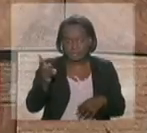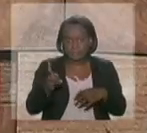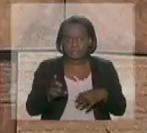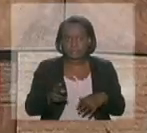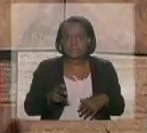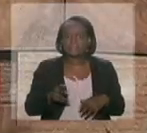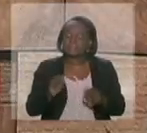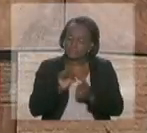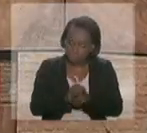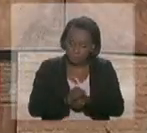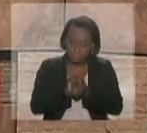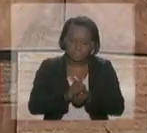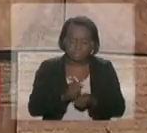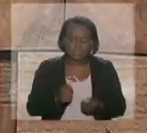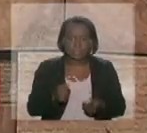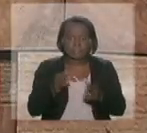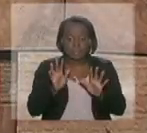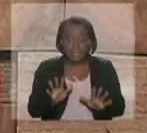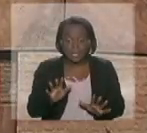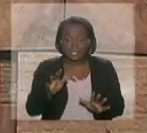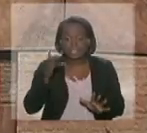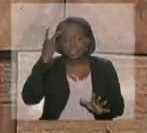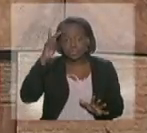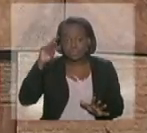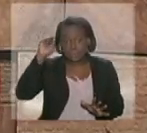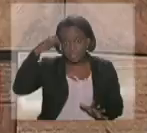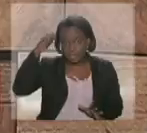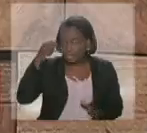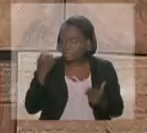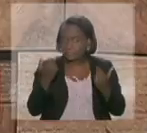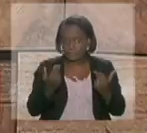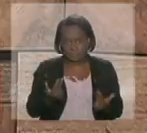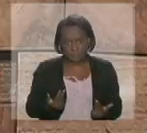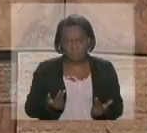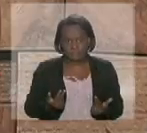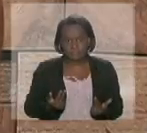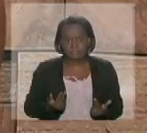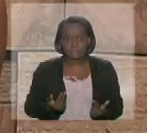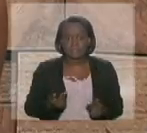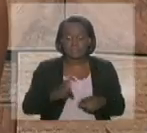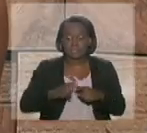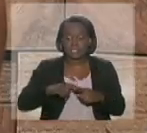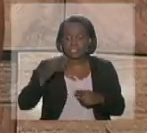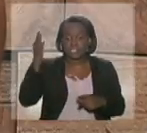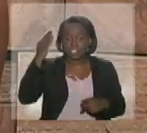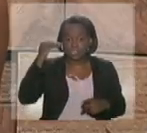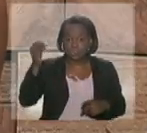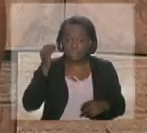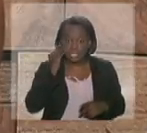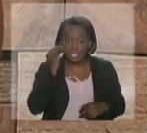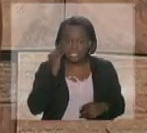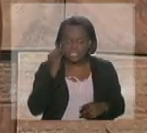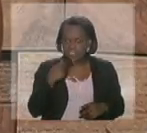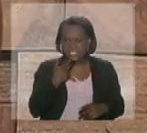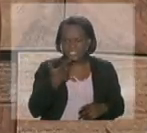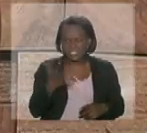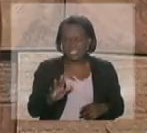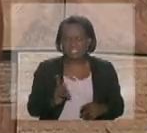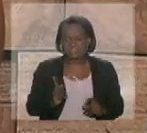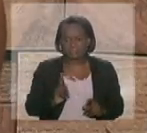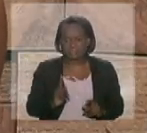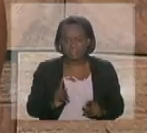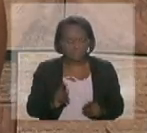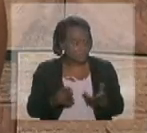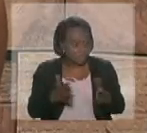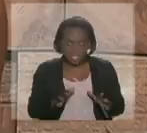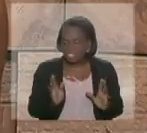sempre sempre sempre não vamos vamos vamos na questão de ser atriz foi a mesma coisa porque quando me chamaram para fazer o teste eu disse